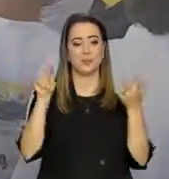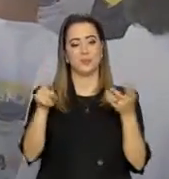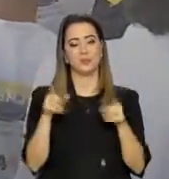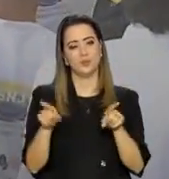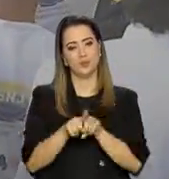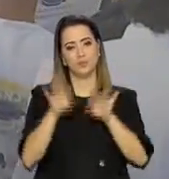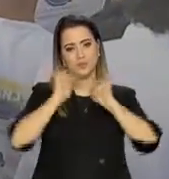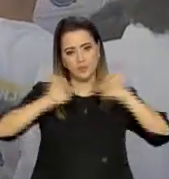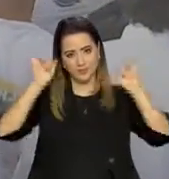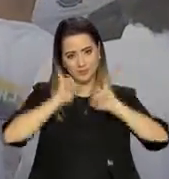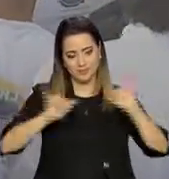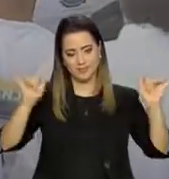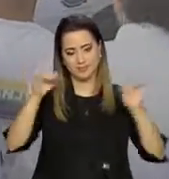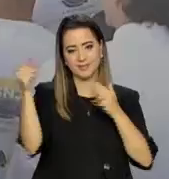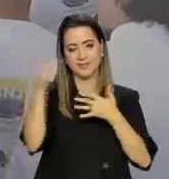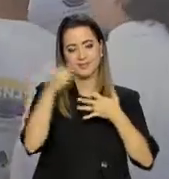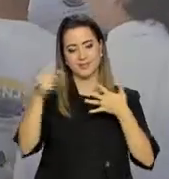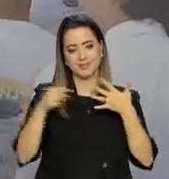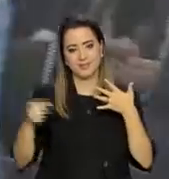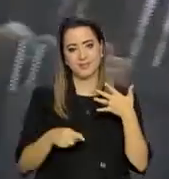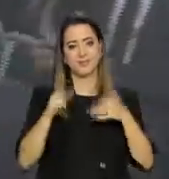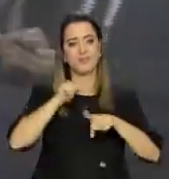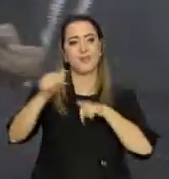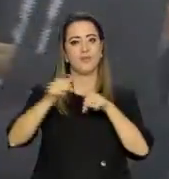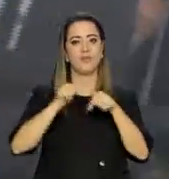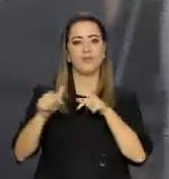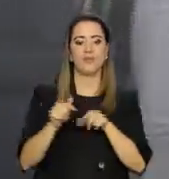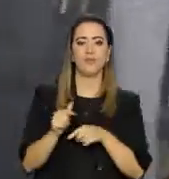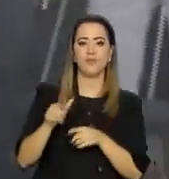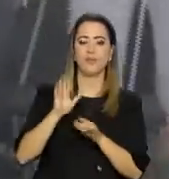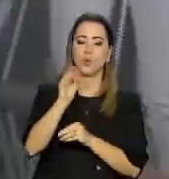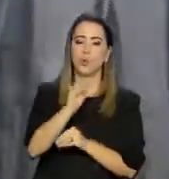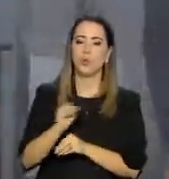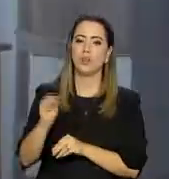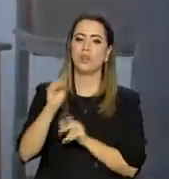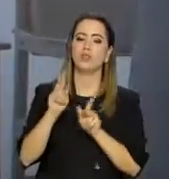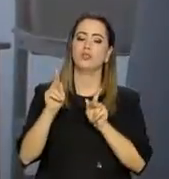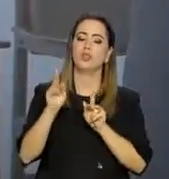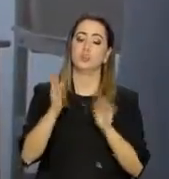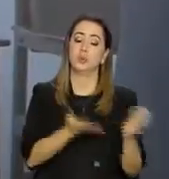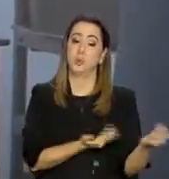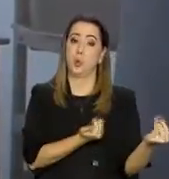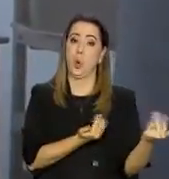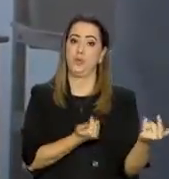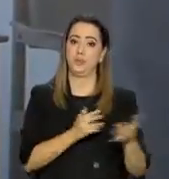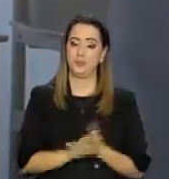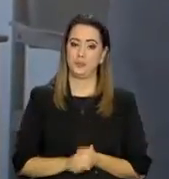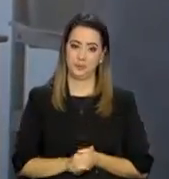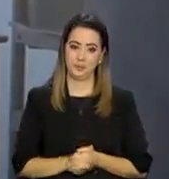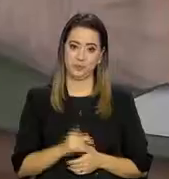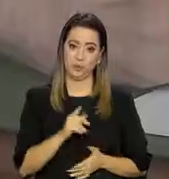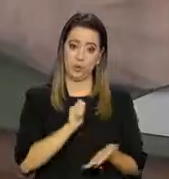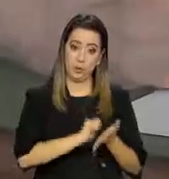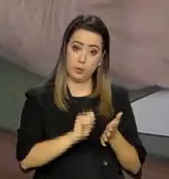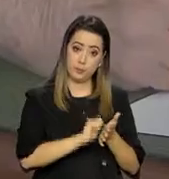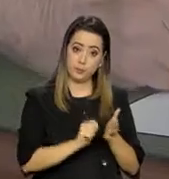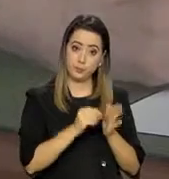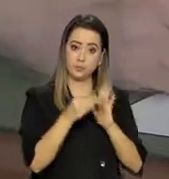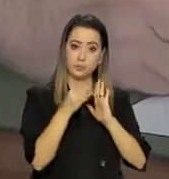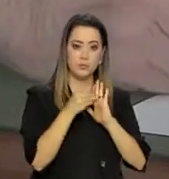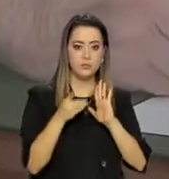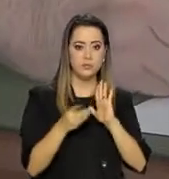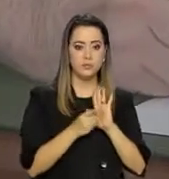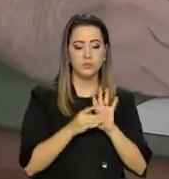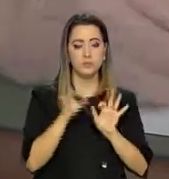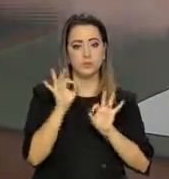onde foram anunciadas medidas e ações no atendimento aos jovens. O decreto assinado prevê a regulamentação